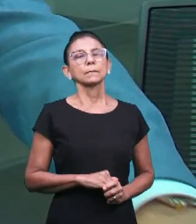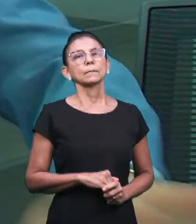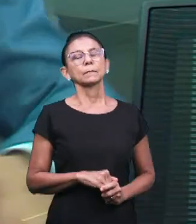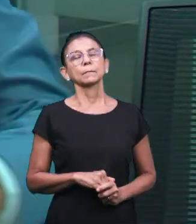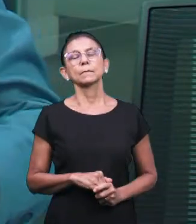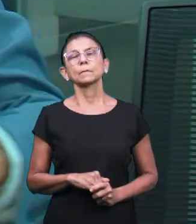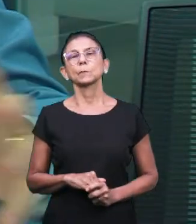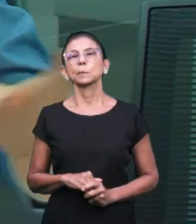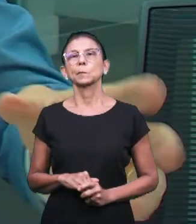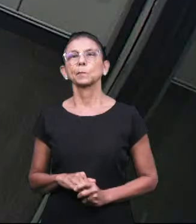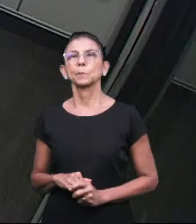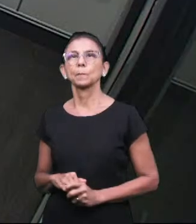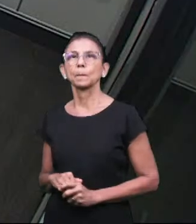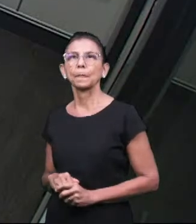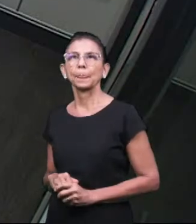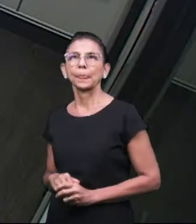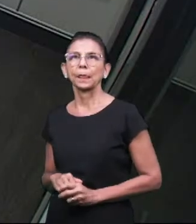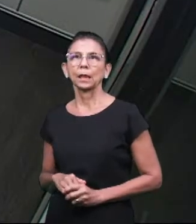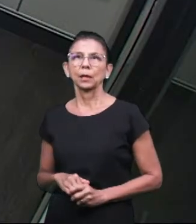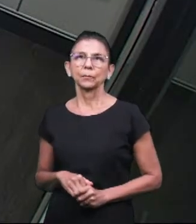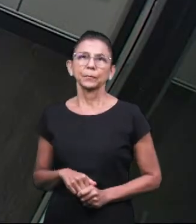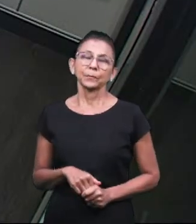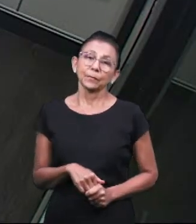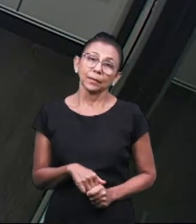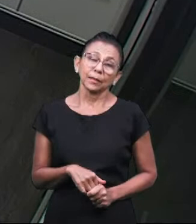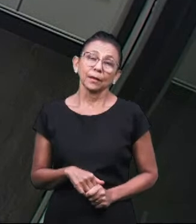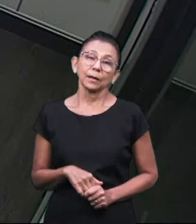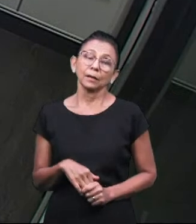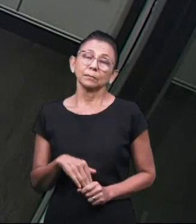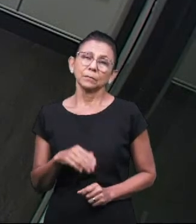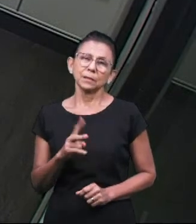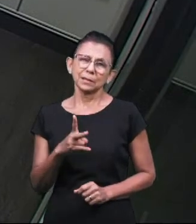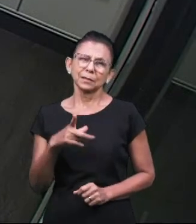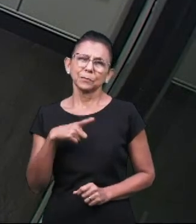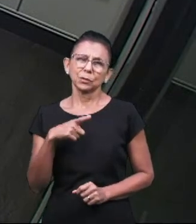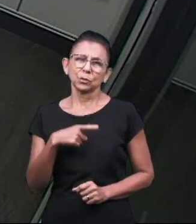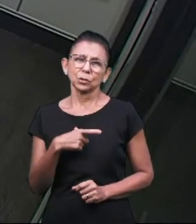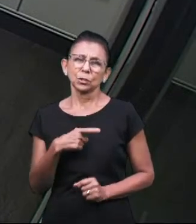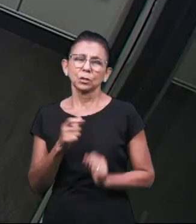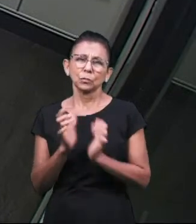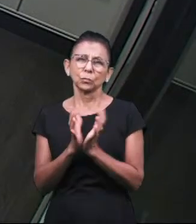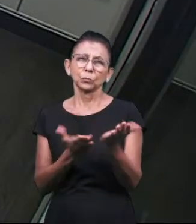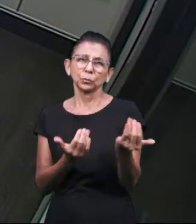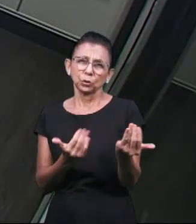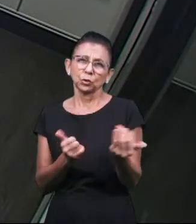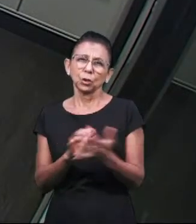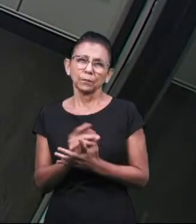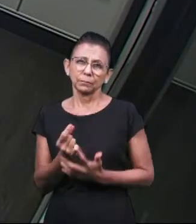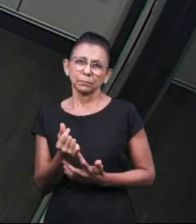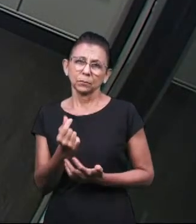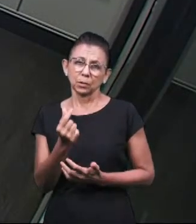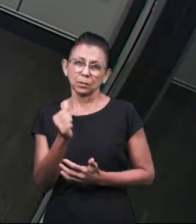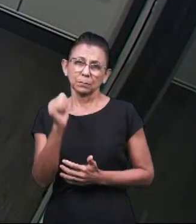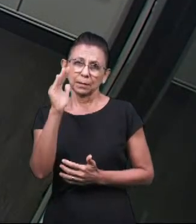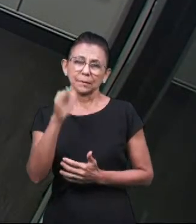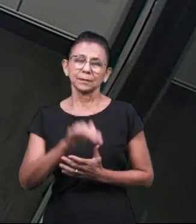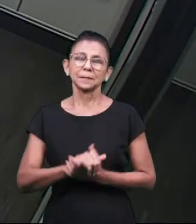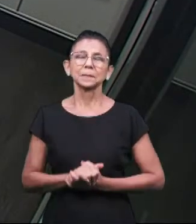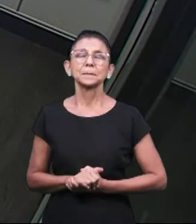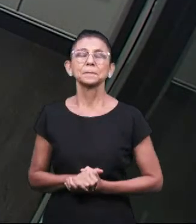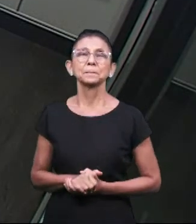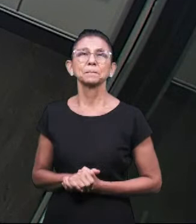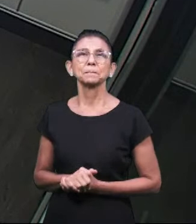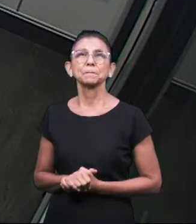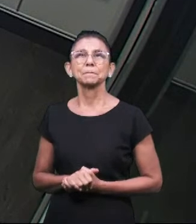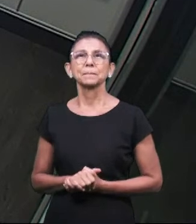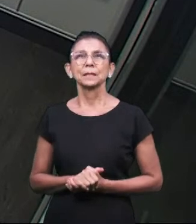normalmente tinha um grupinho de jovens que tinha mais recurso. A igreja não tinha recurso, mas sempre tinha um jovem que tinha um pouquinho mais de recurso, alguns tinham mais recurso e tal. O que eles faziam? Eles não